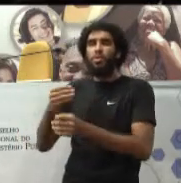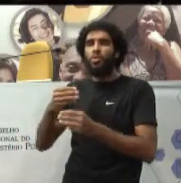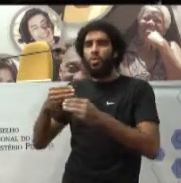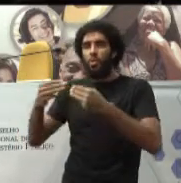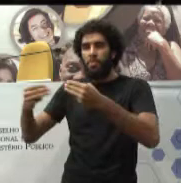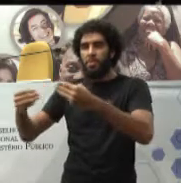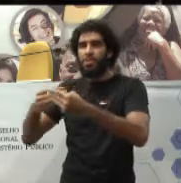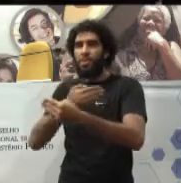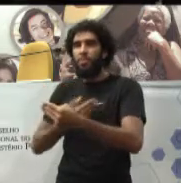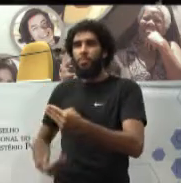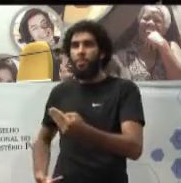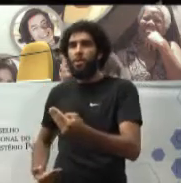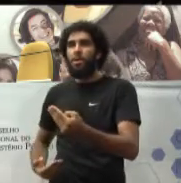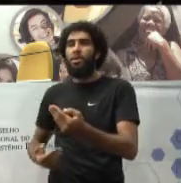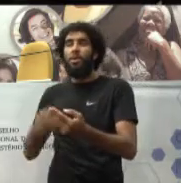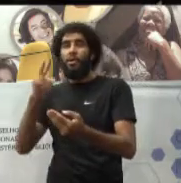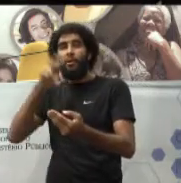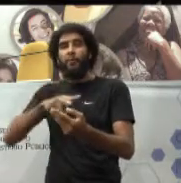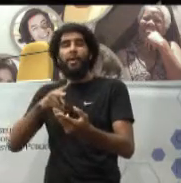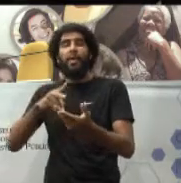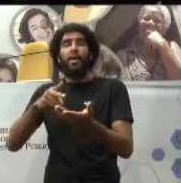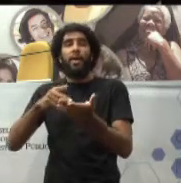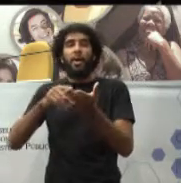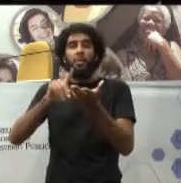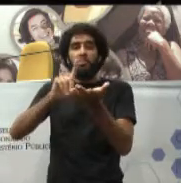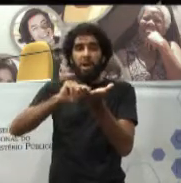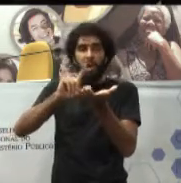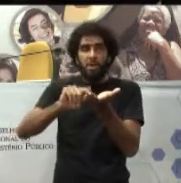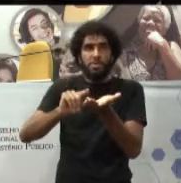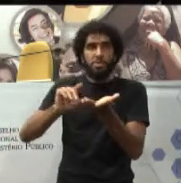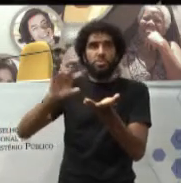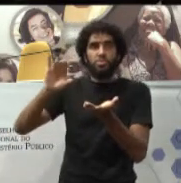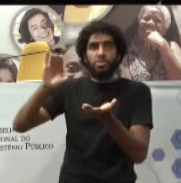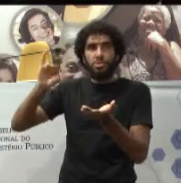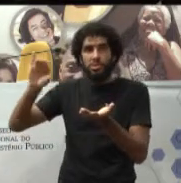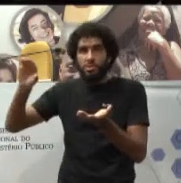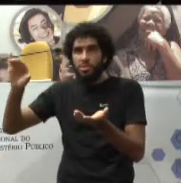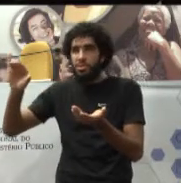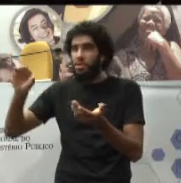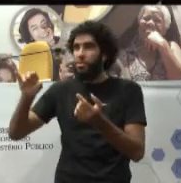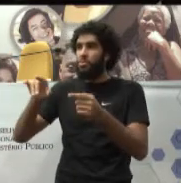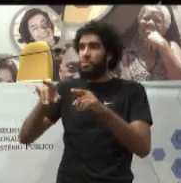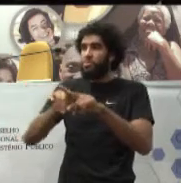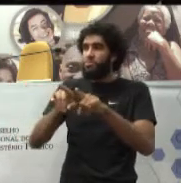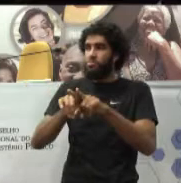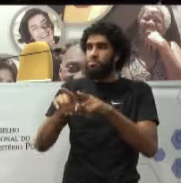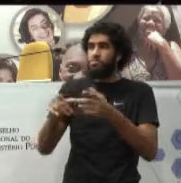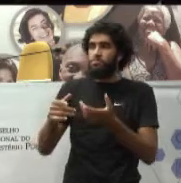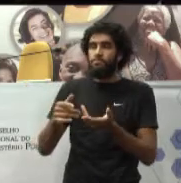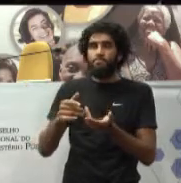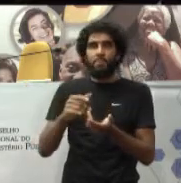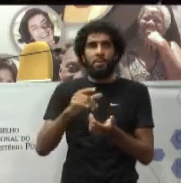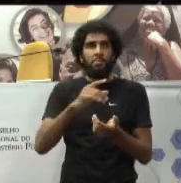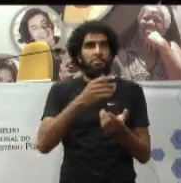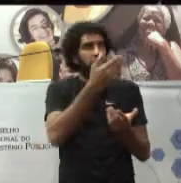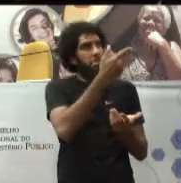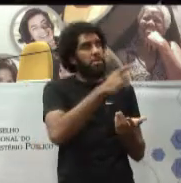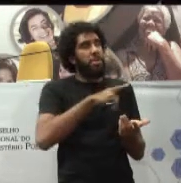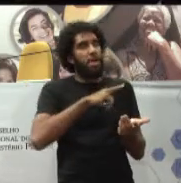científicas nos artigos científicos de pio review isso aqui os as publicações